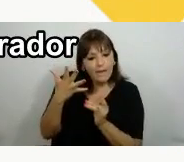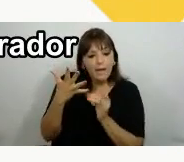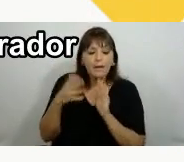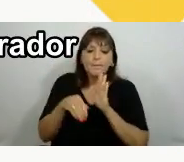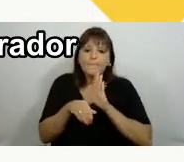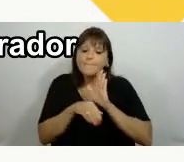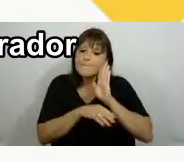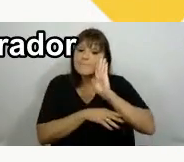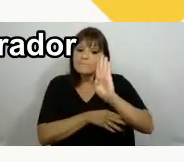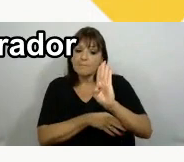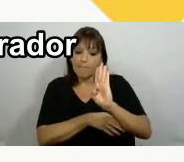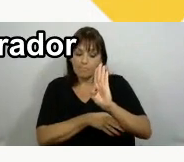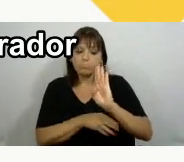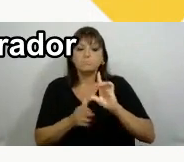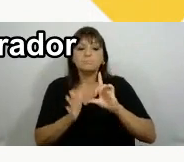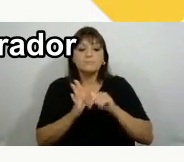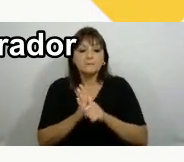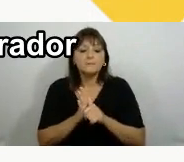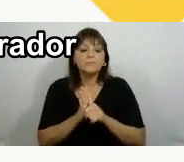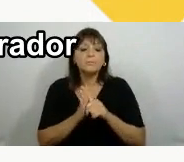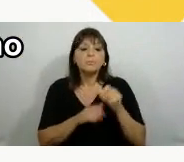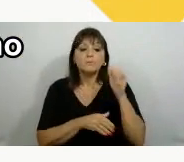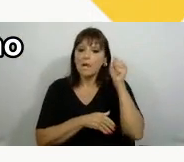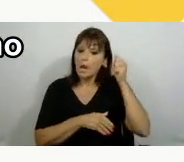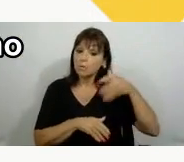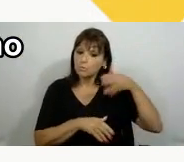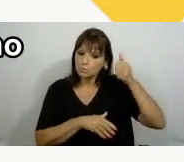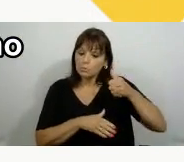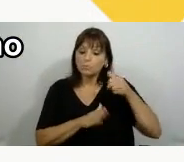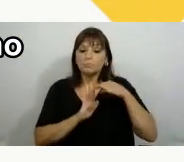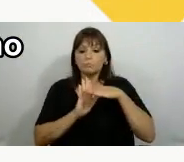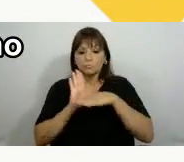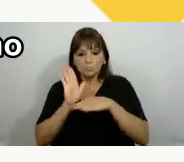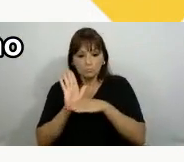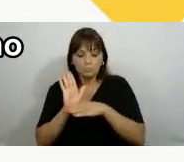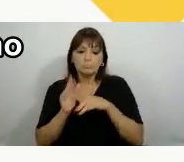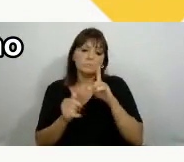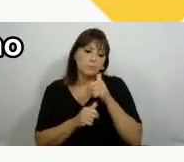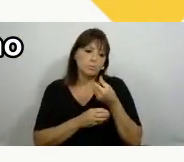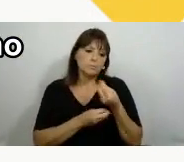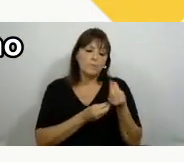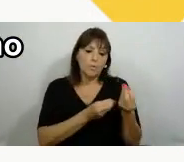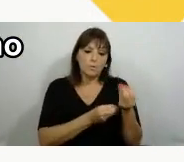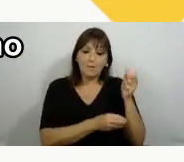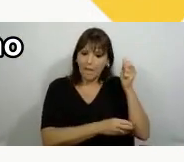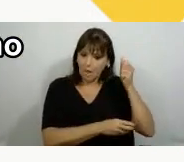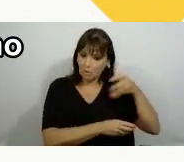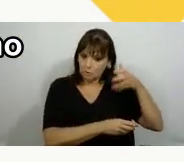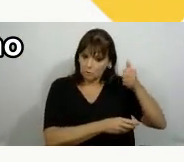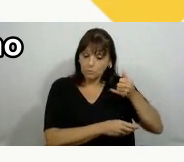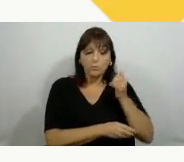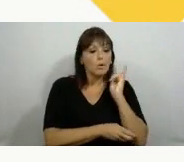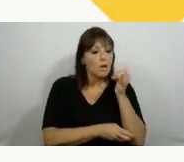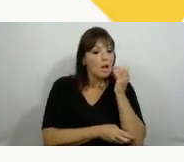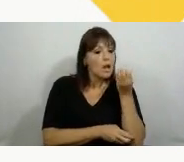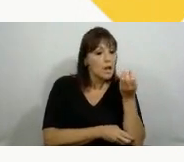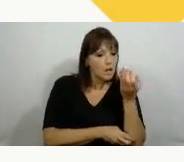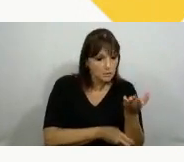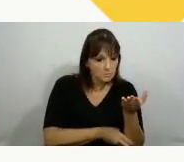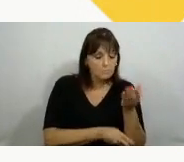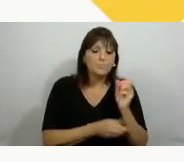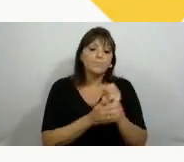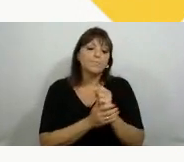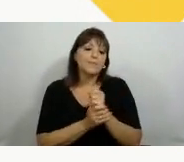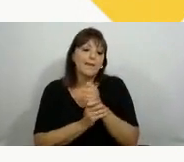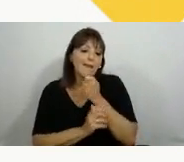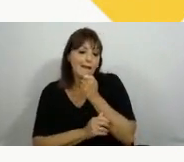audiodescritor roteirista, depois ele pode passar esse roteiro para o audiodescritor narrador, caso seja uma audiodescrição que vai ser em áudio mesmo e não